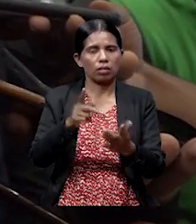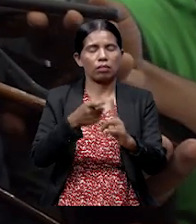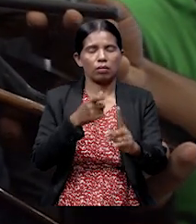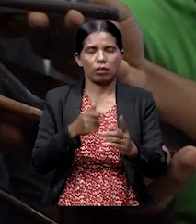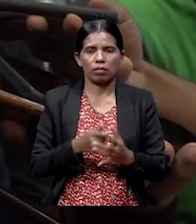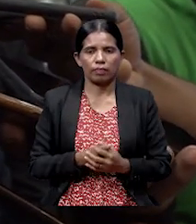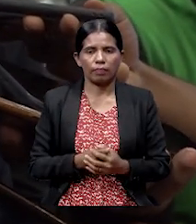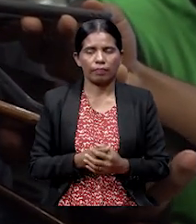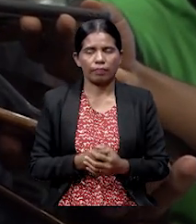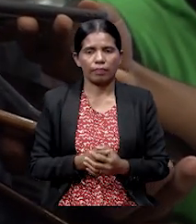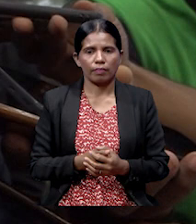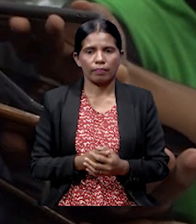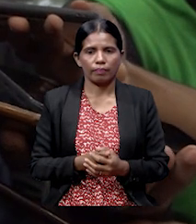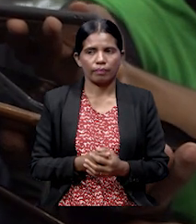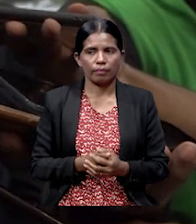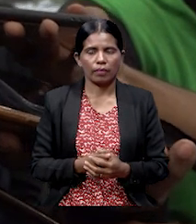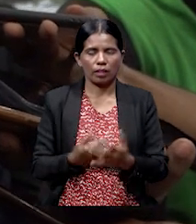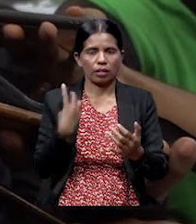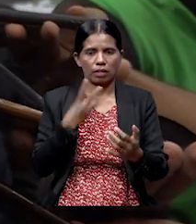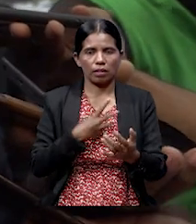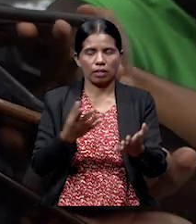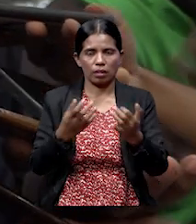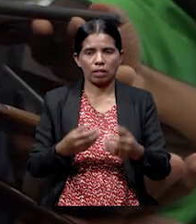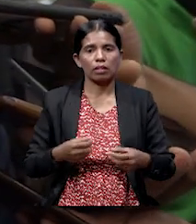reforma era para pagamentos. De nem a cara atende cada